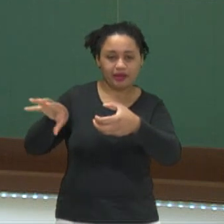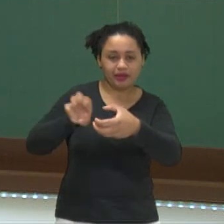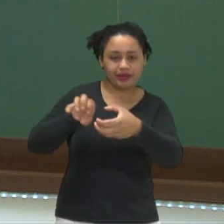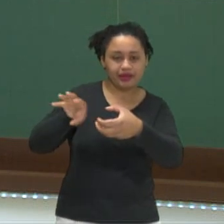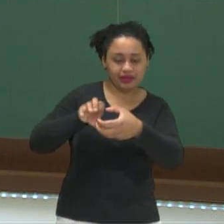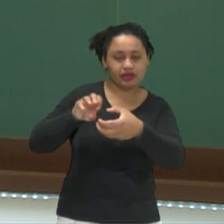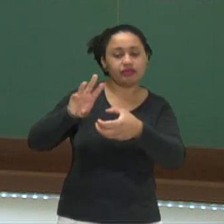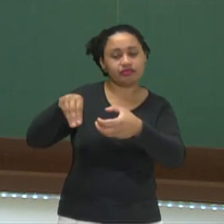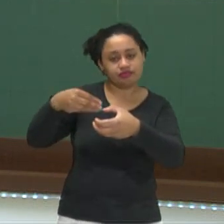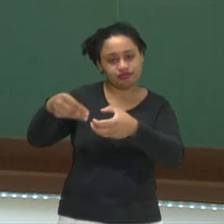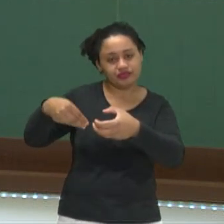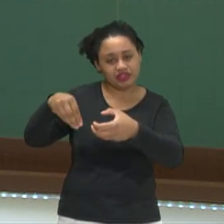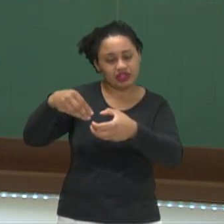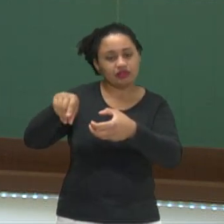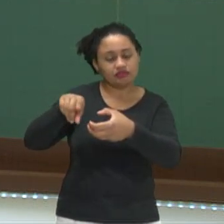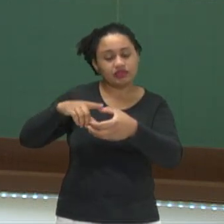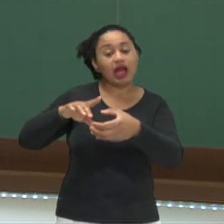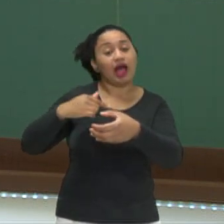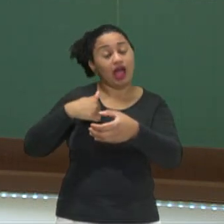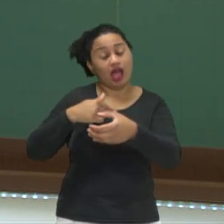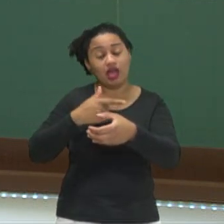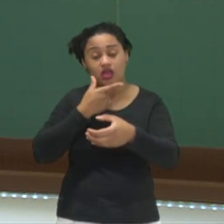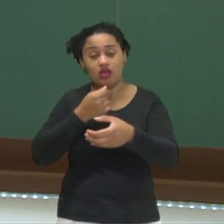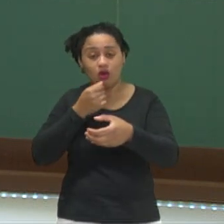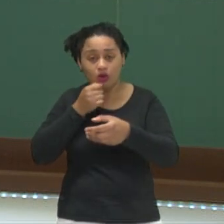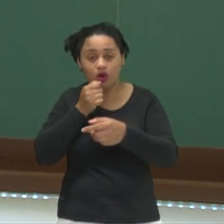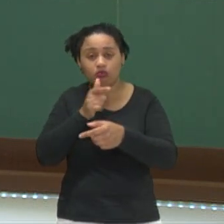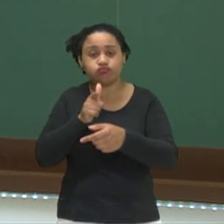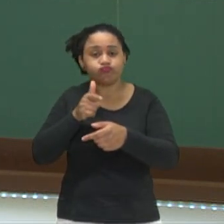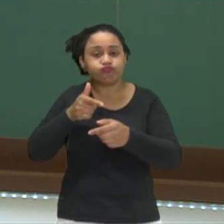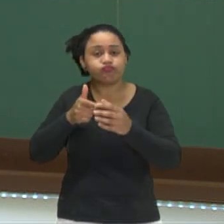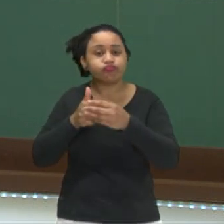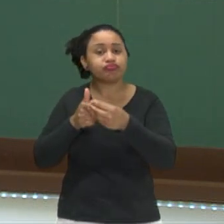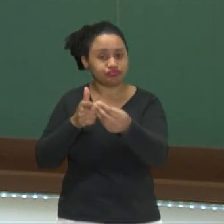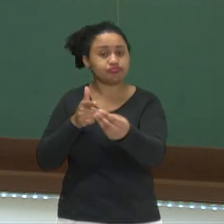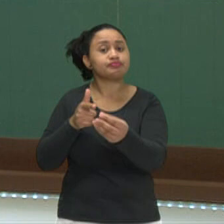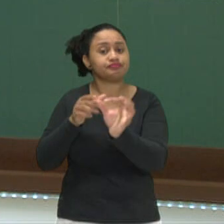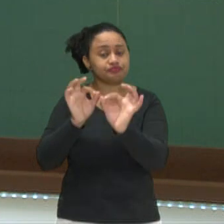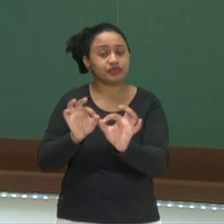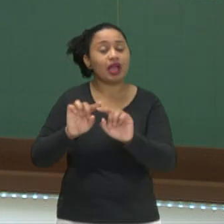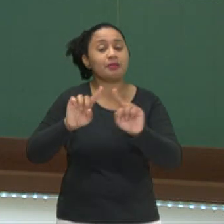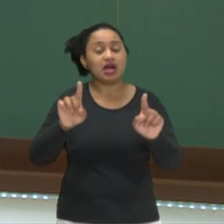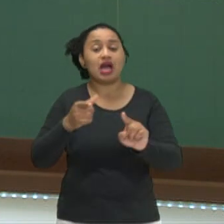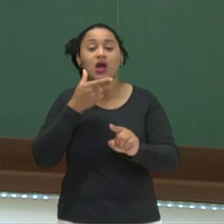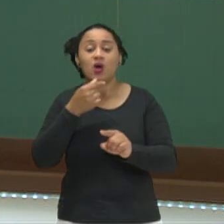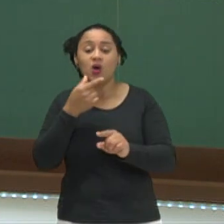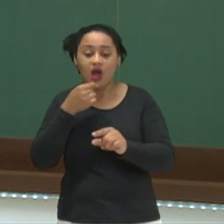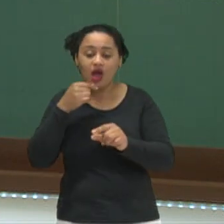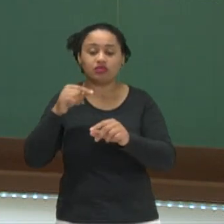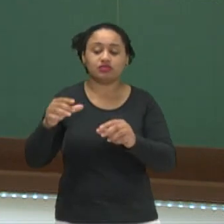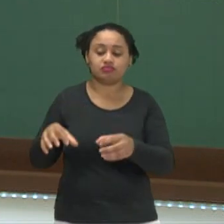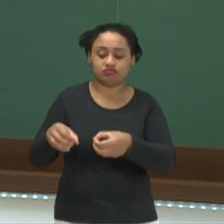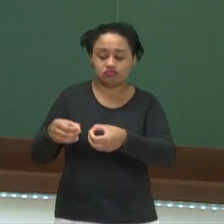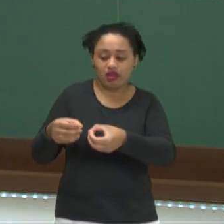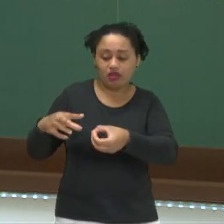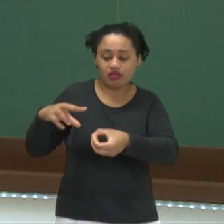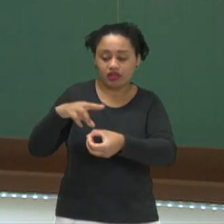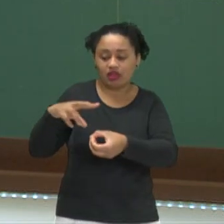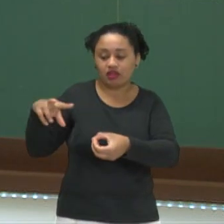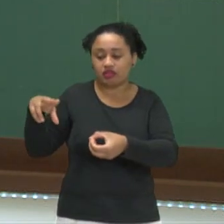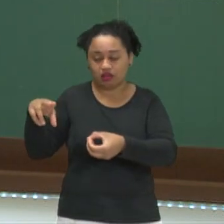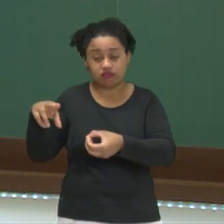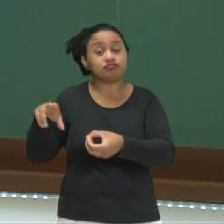líquido prostático, e aí sim o homem ejacula. Só que o homem vasectomizado, então como